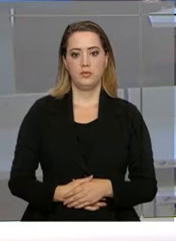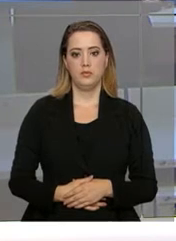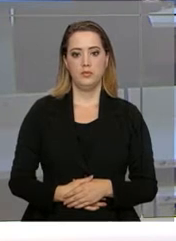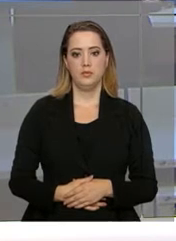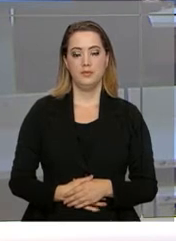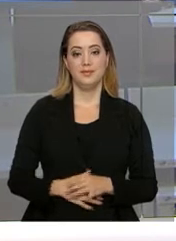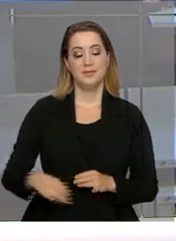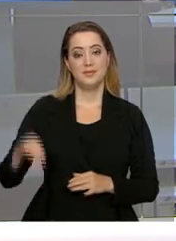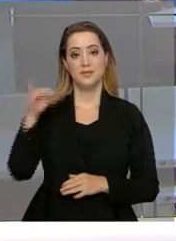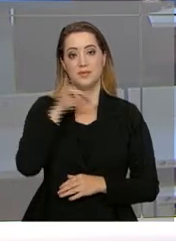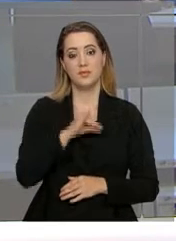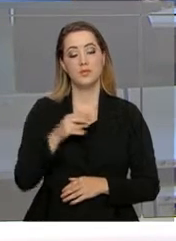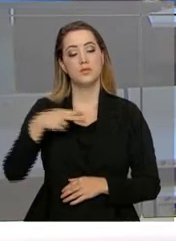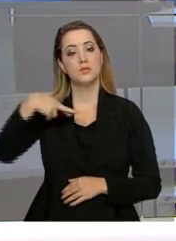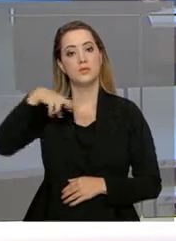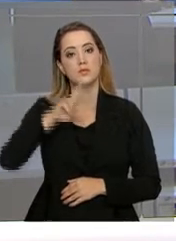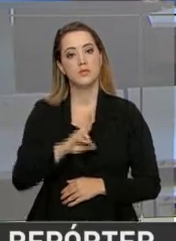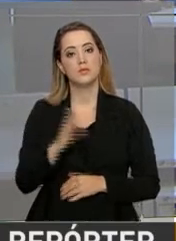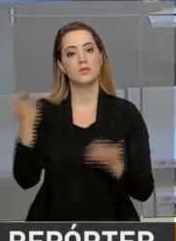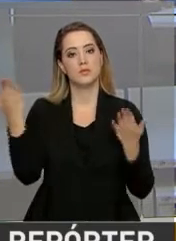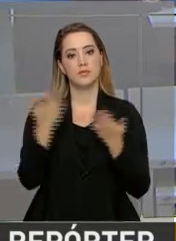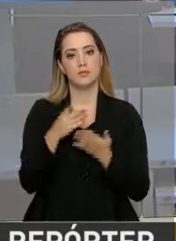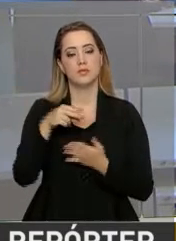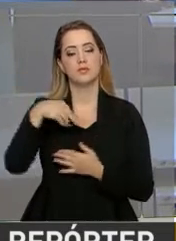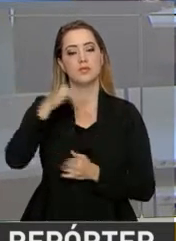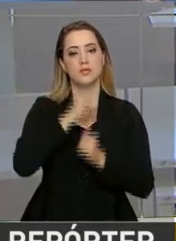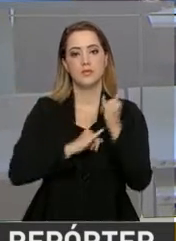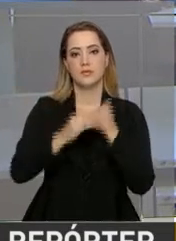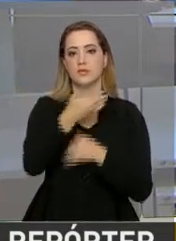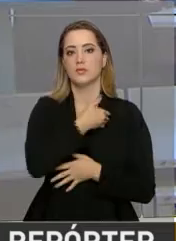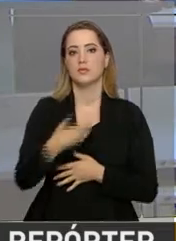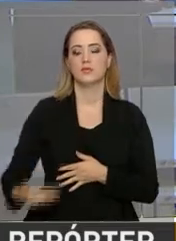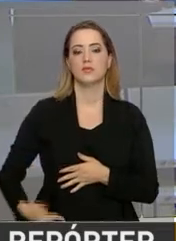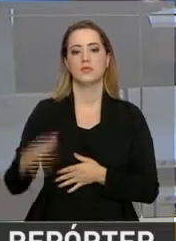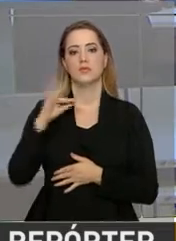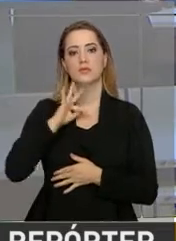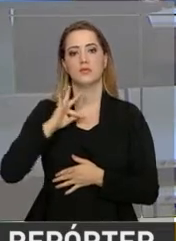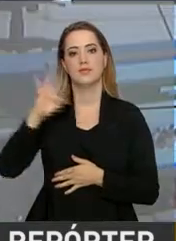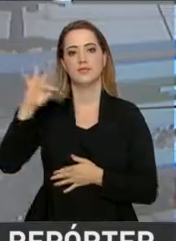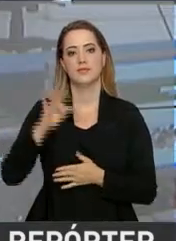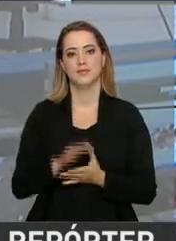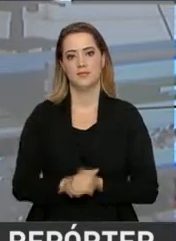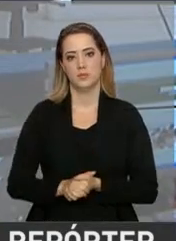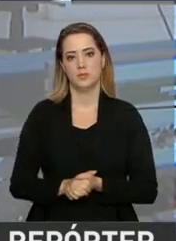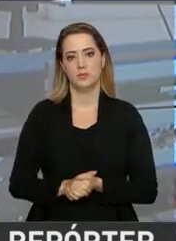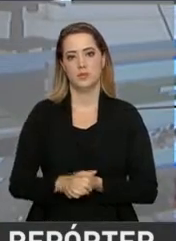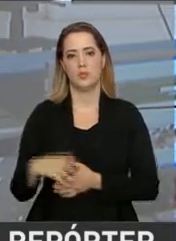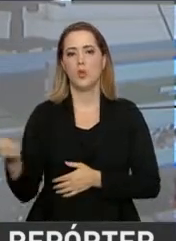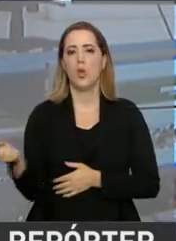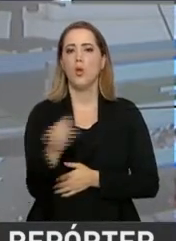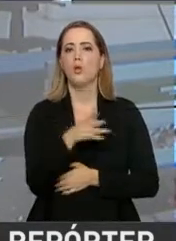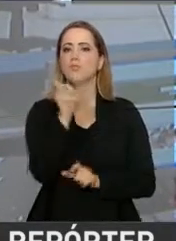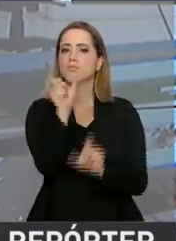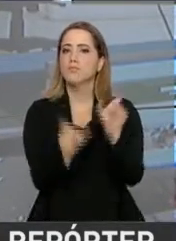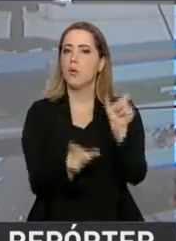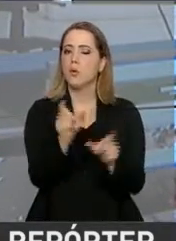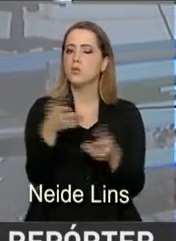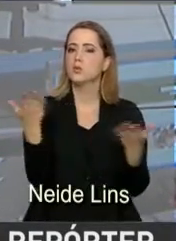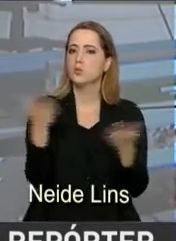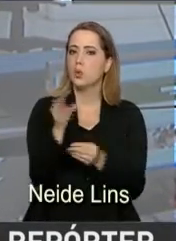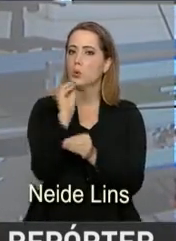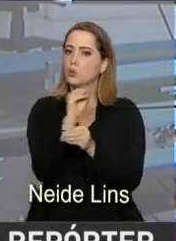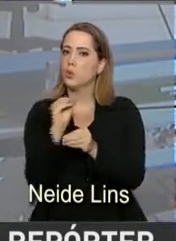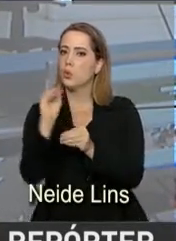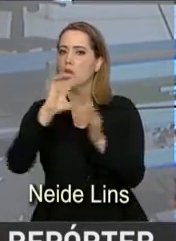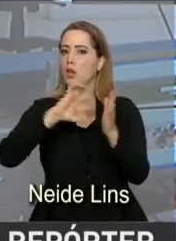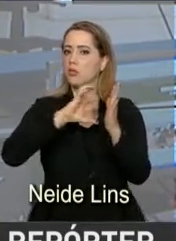olá o repórter nbr está de volta com as notícias do governo federal novos pacientes em tratamento contra